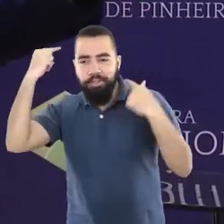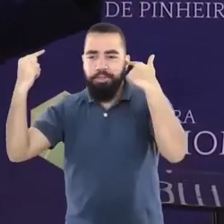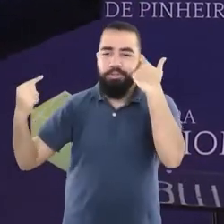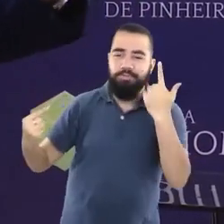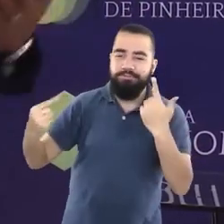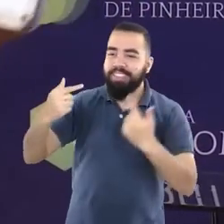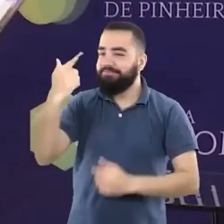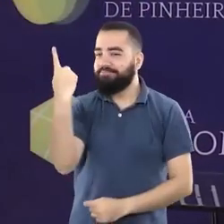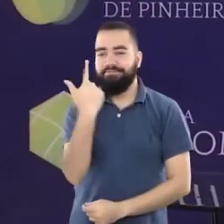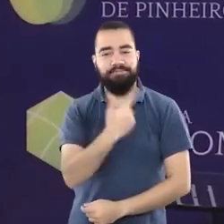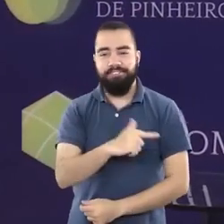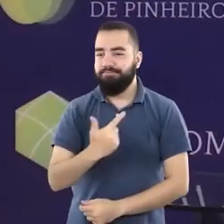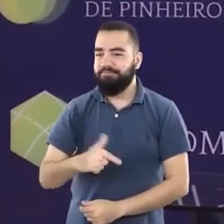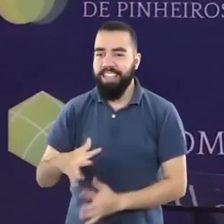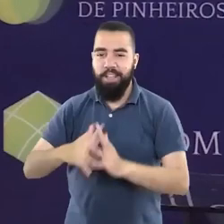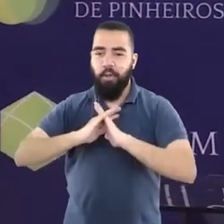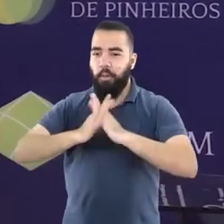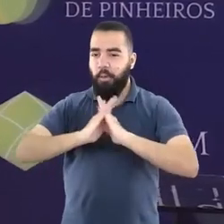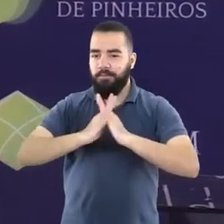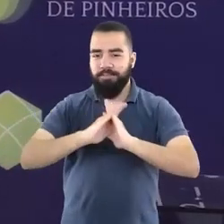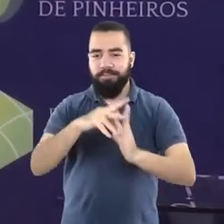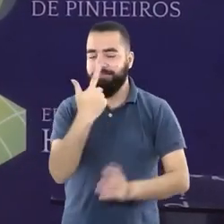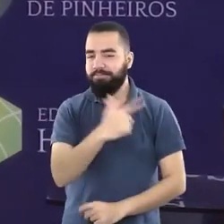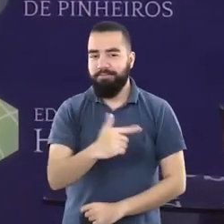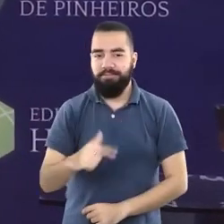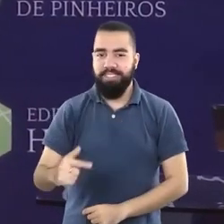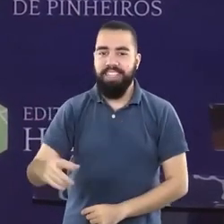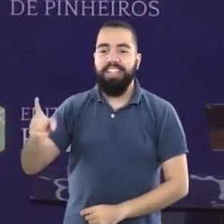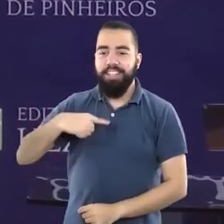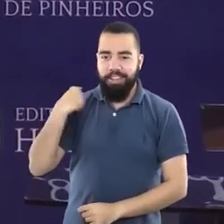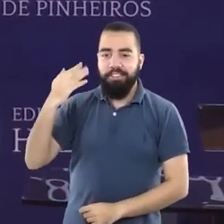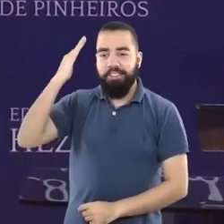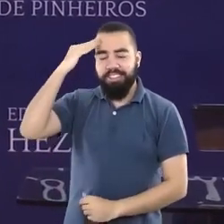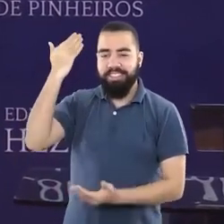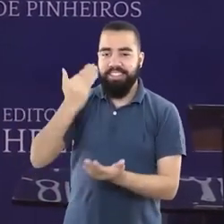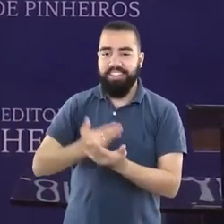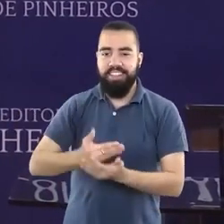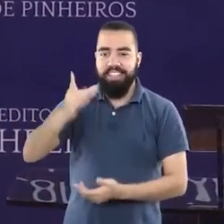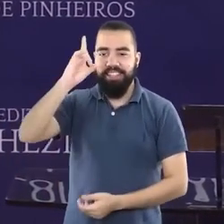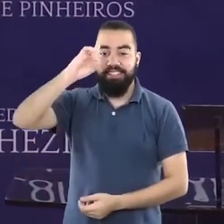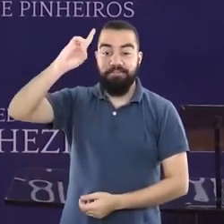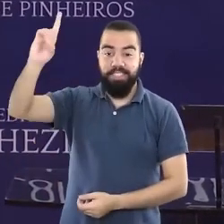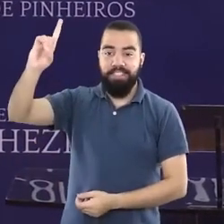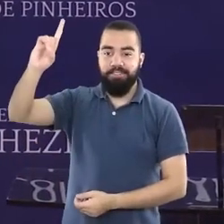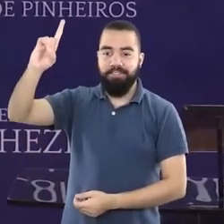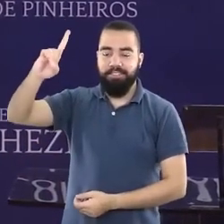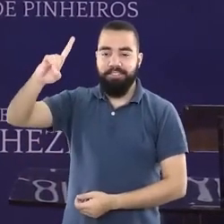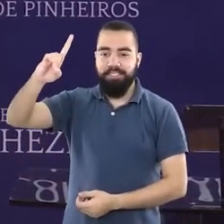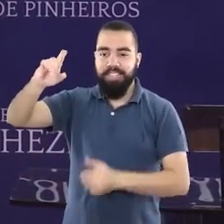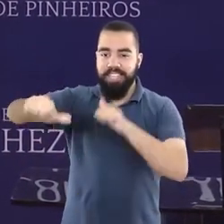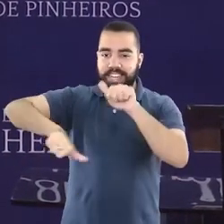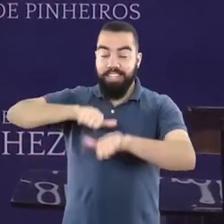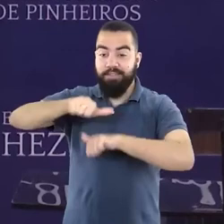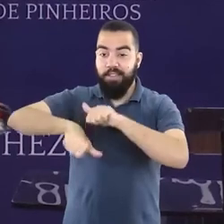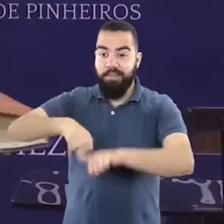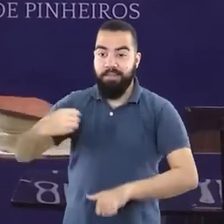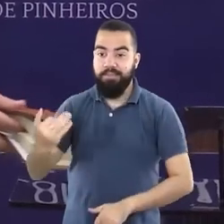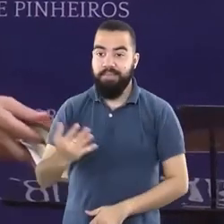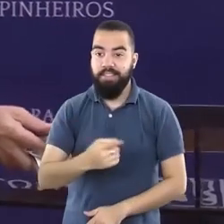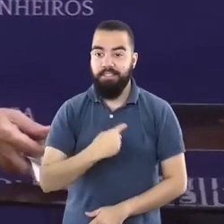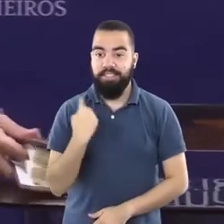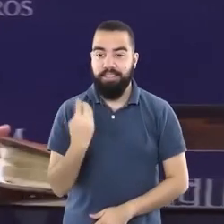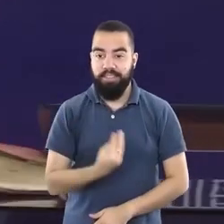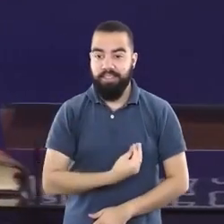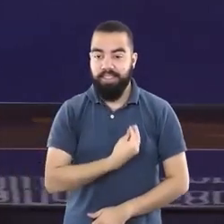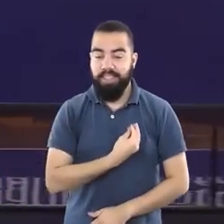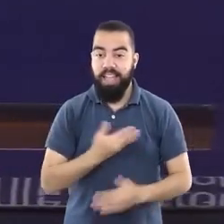dúvida ou confusão. É neste Deus que nós cremos, o Deus da nossa restauração. Vamos ficar em pé, queridos, e